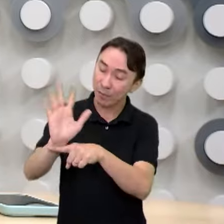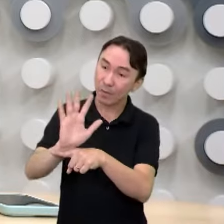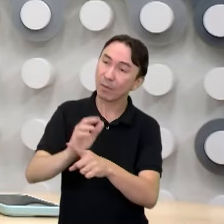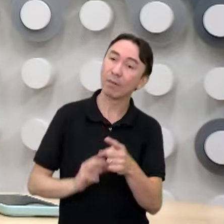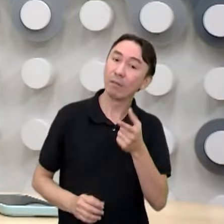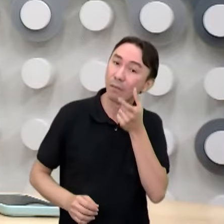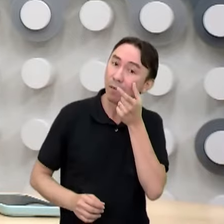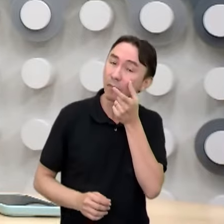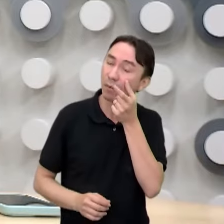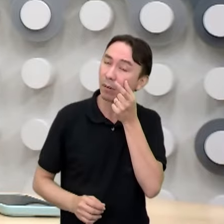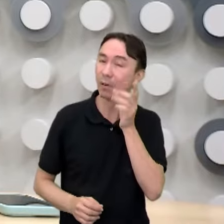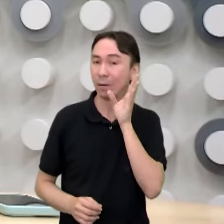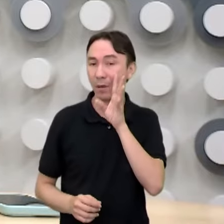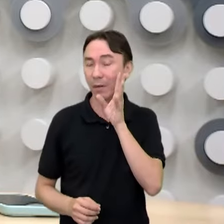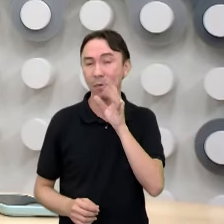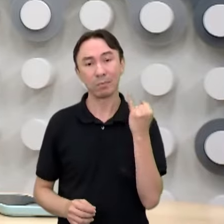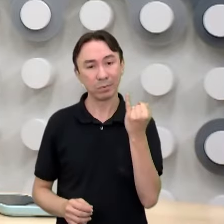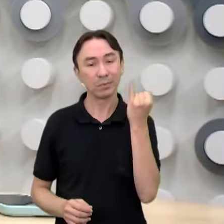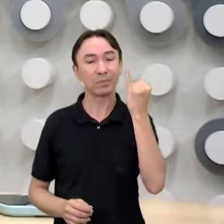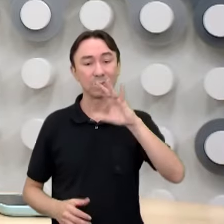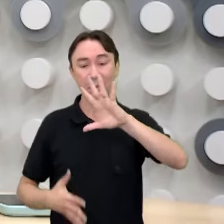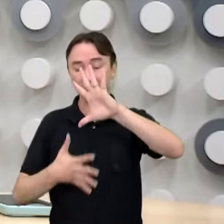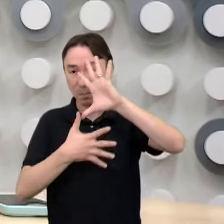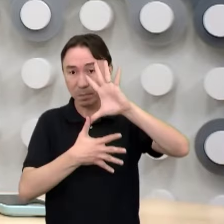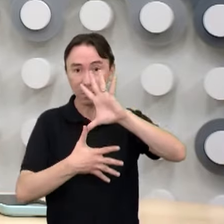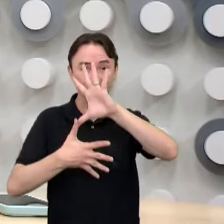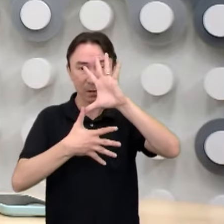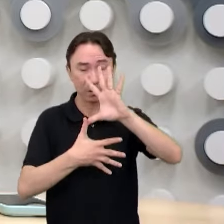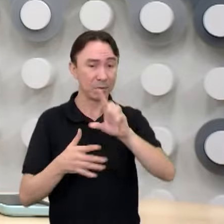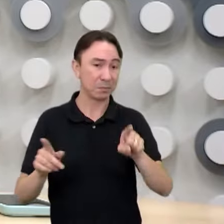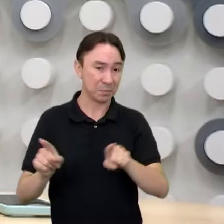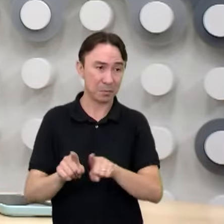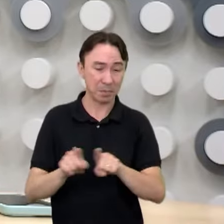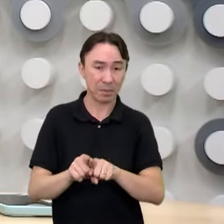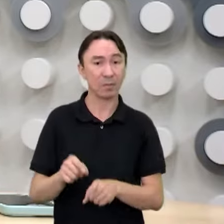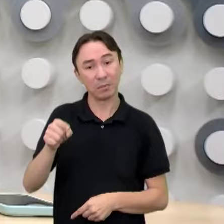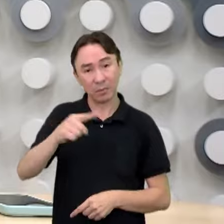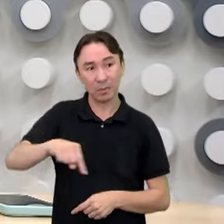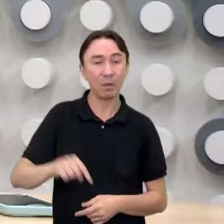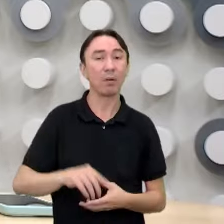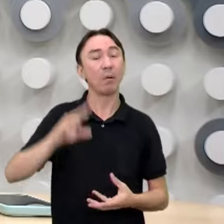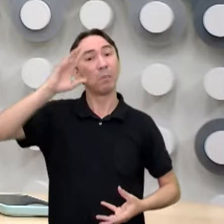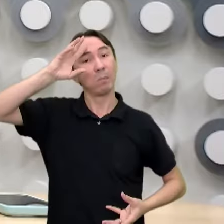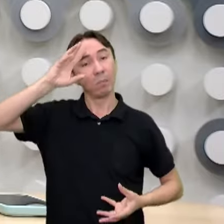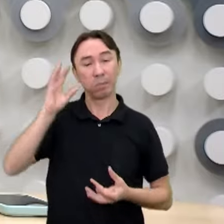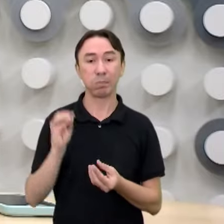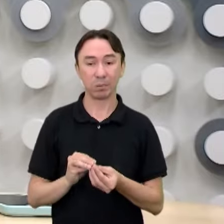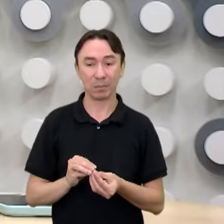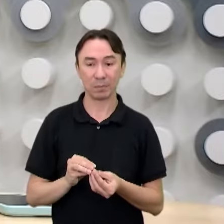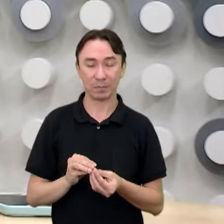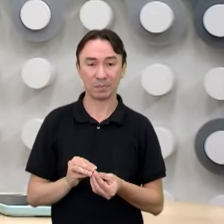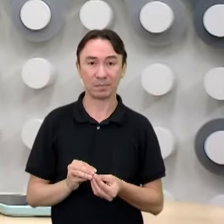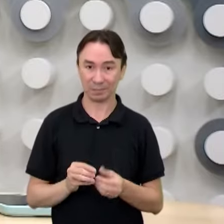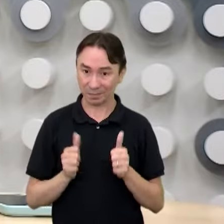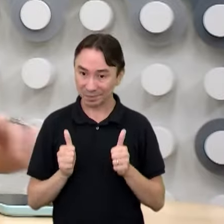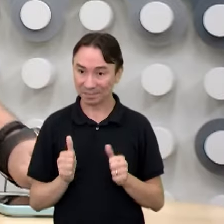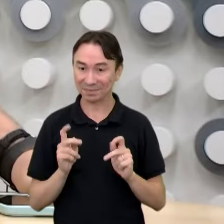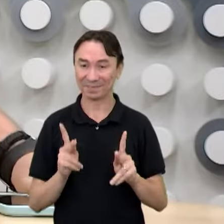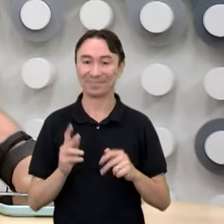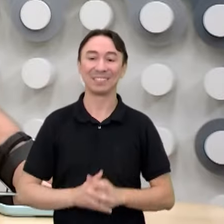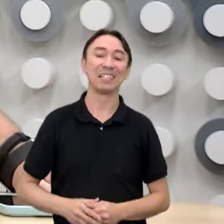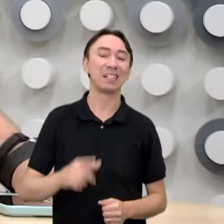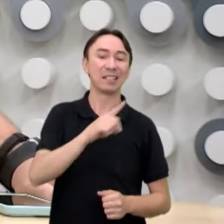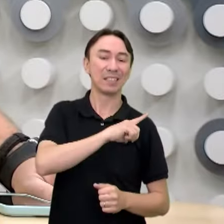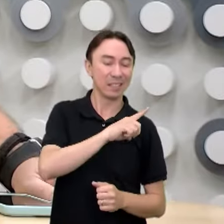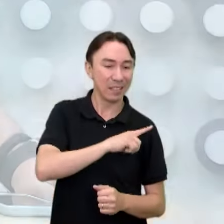também vendo esse mapa, né, e fazer uma relação como a gente fez agora. Certo, galera? Bom, tem aí as